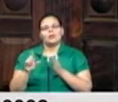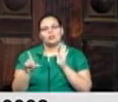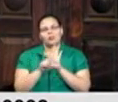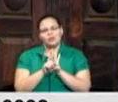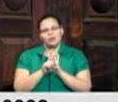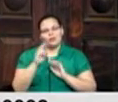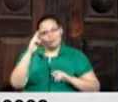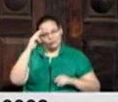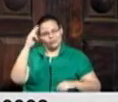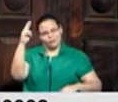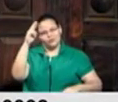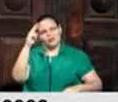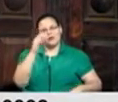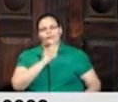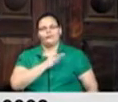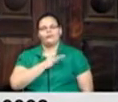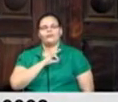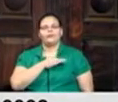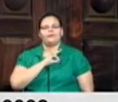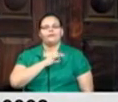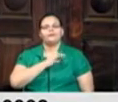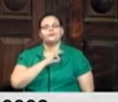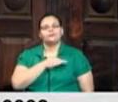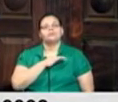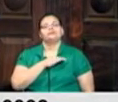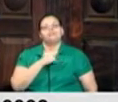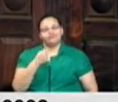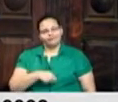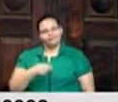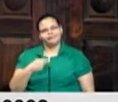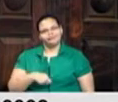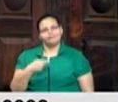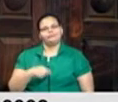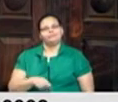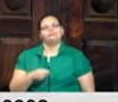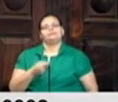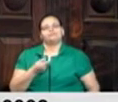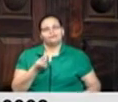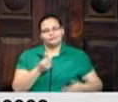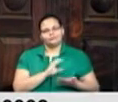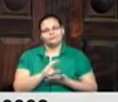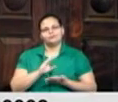de responsabilidade fiscal deveria investir